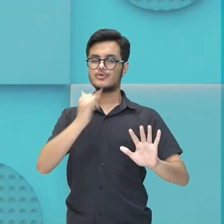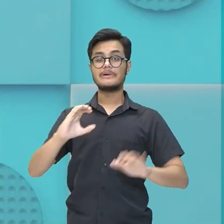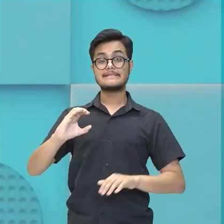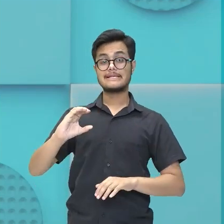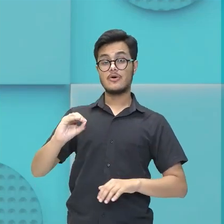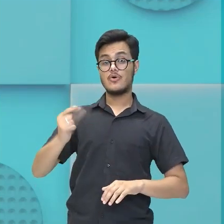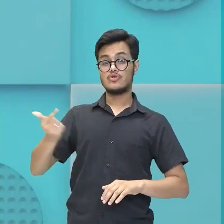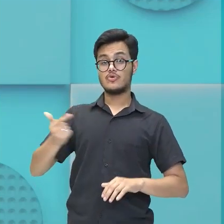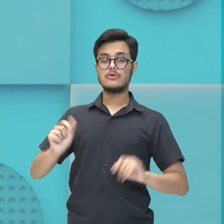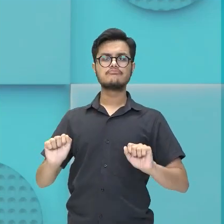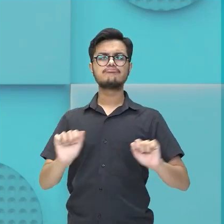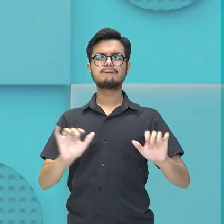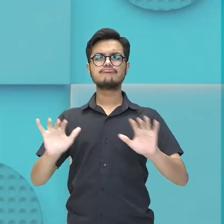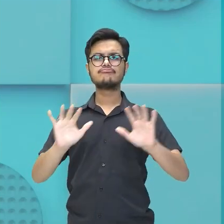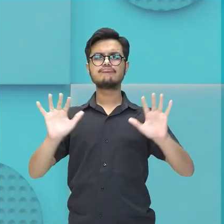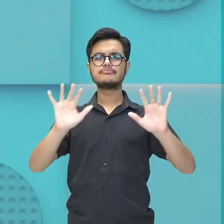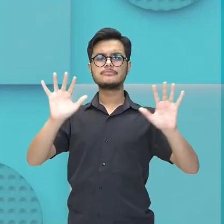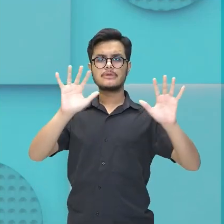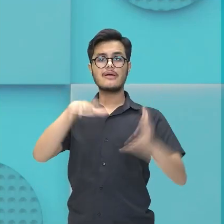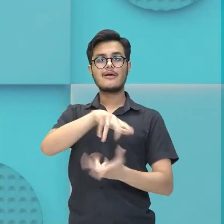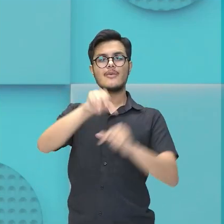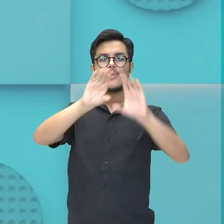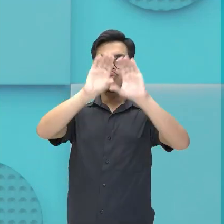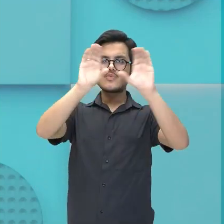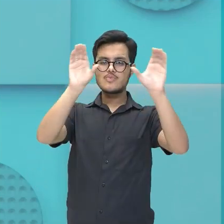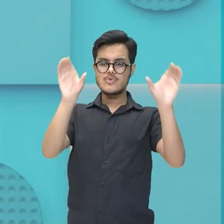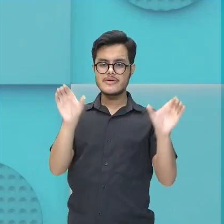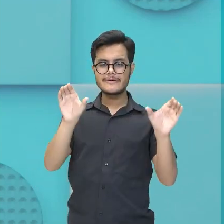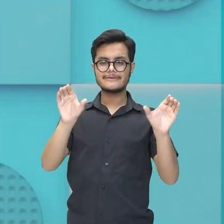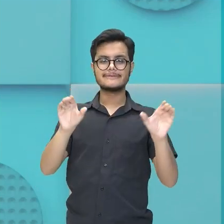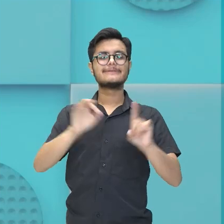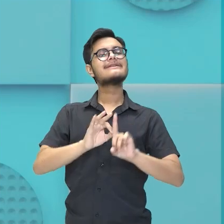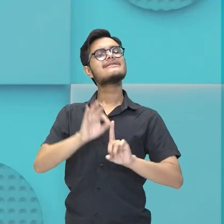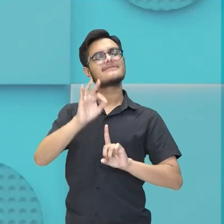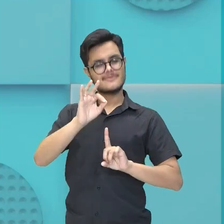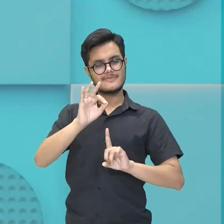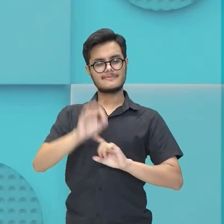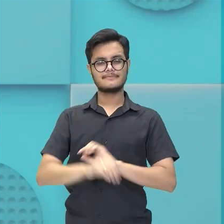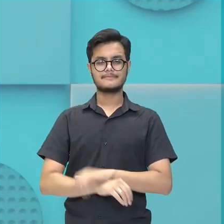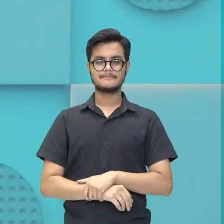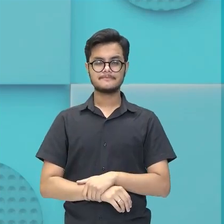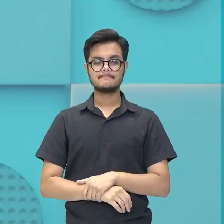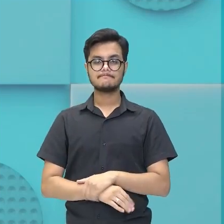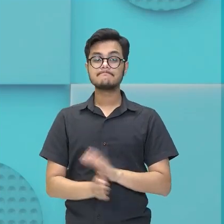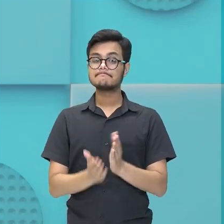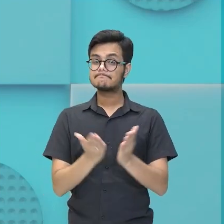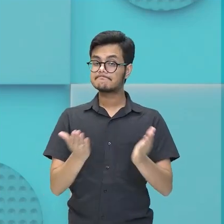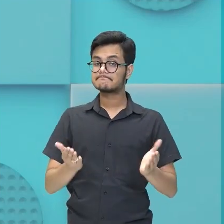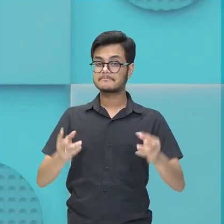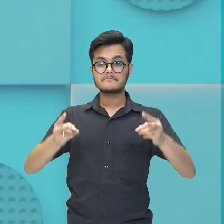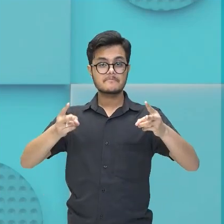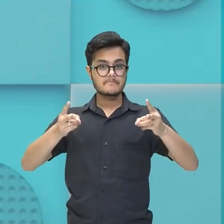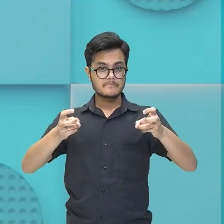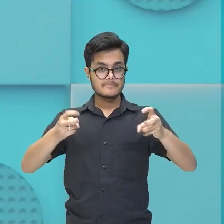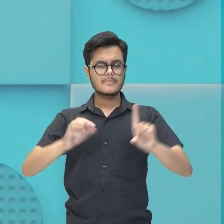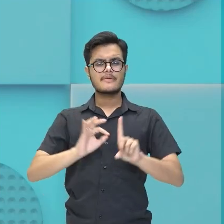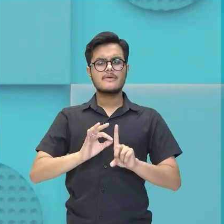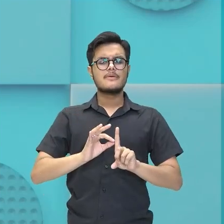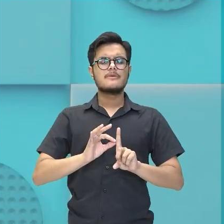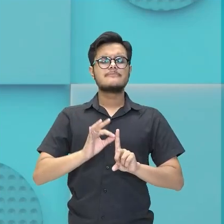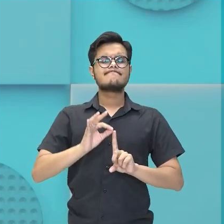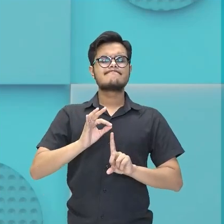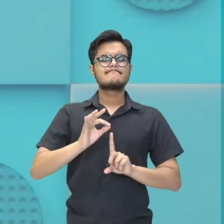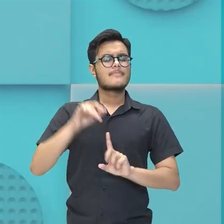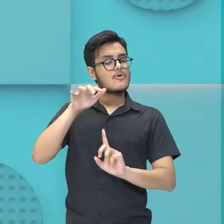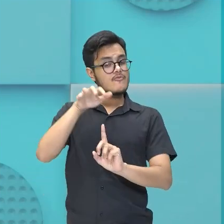que evita, ou seja, que auxilia nesse aquecimento. E percebam que esse aumento da temperatura